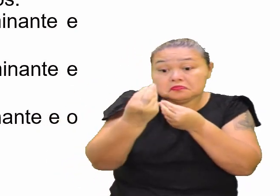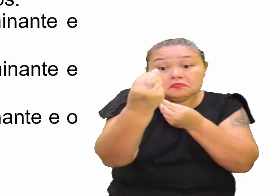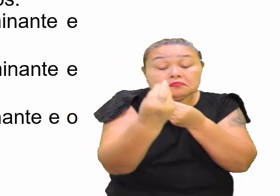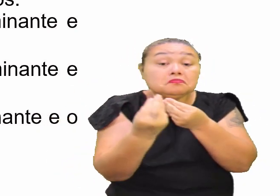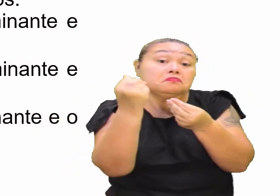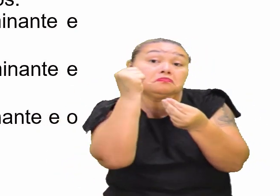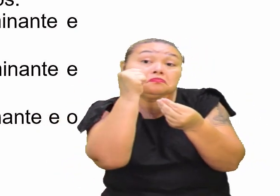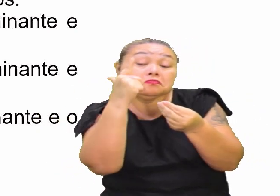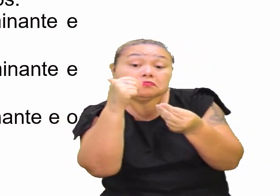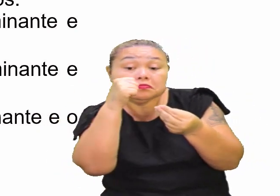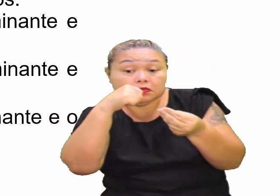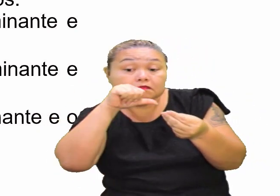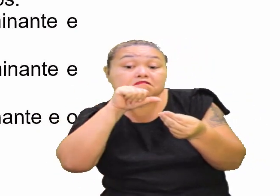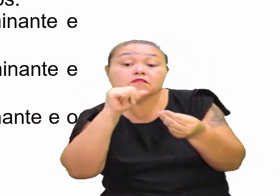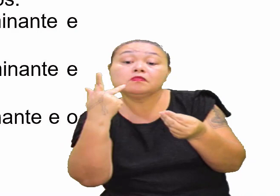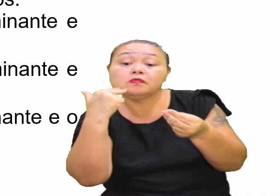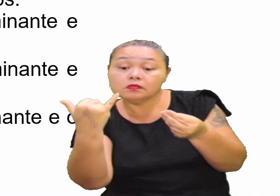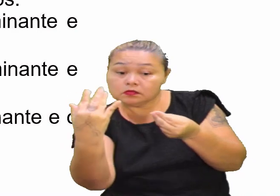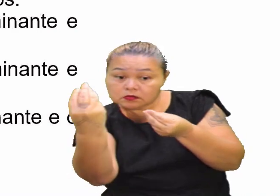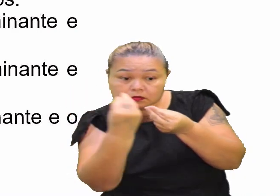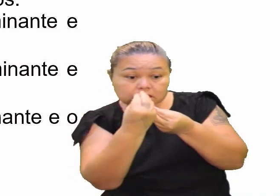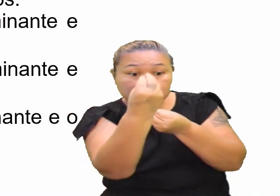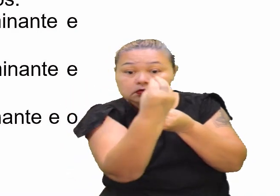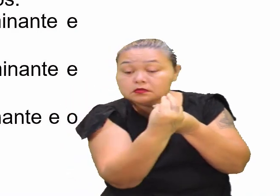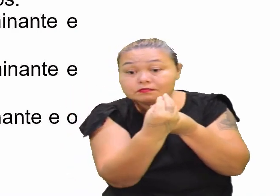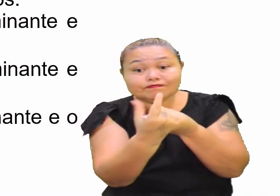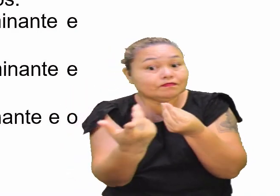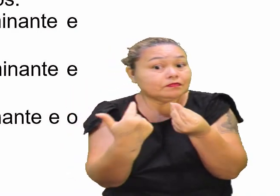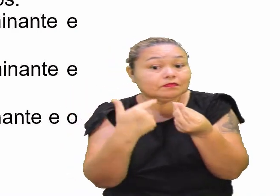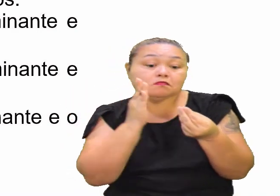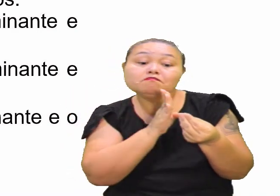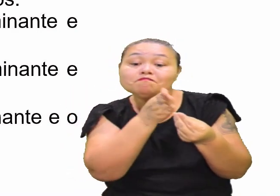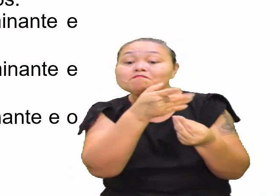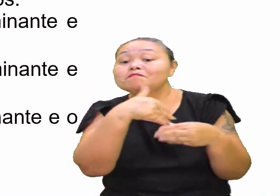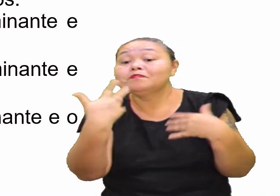É recessivo? É. Por quê? Porque aqui, ó,